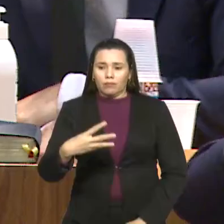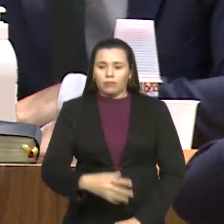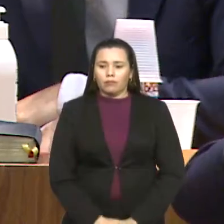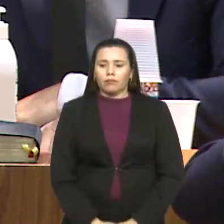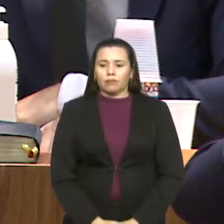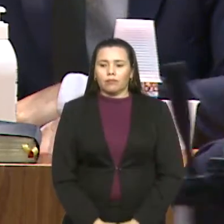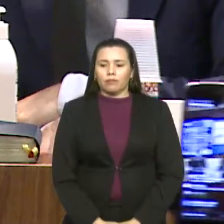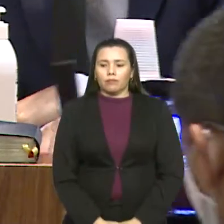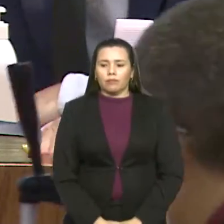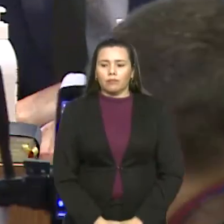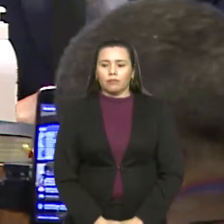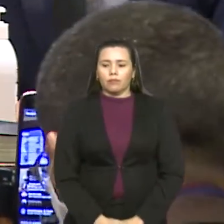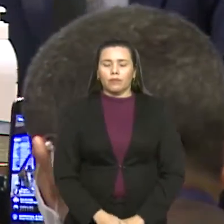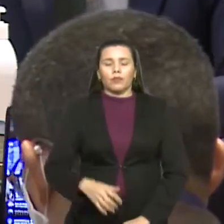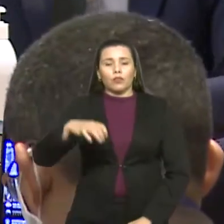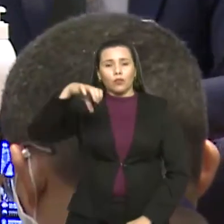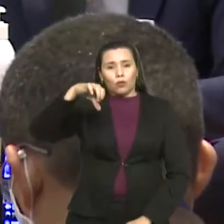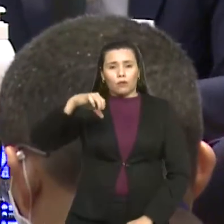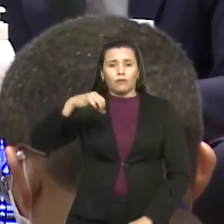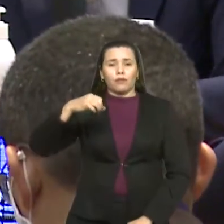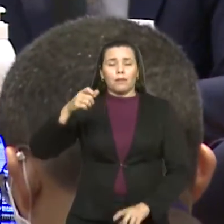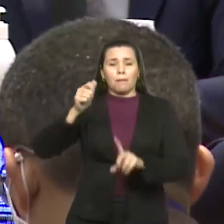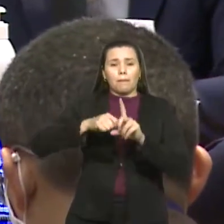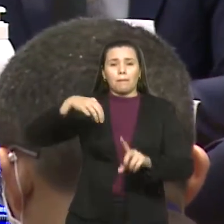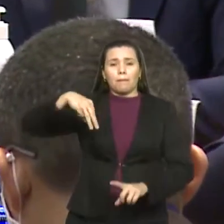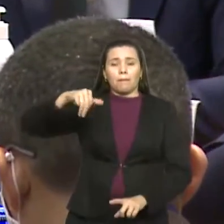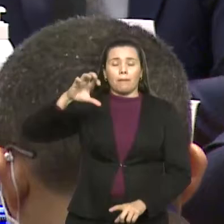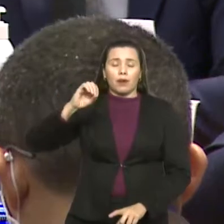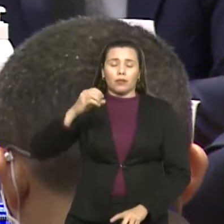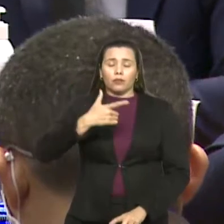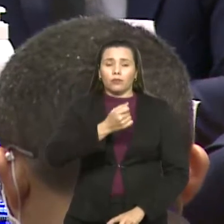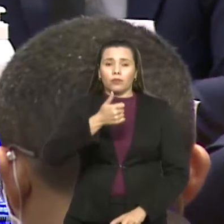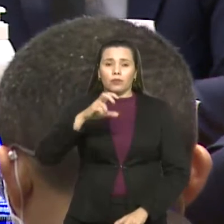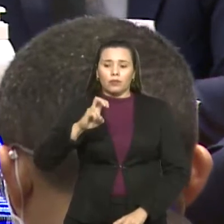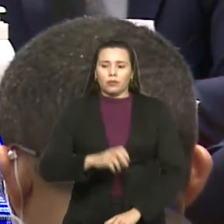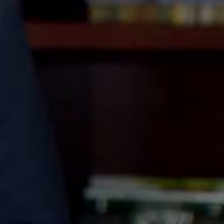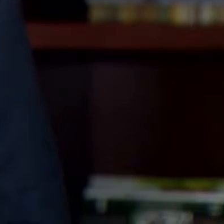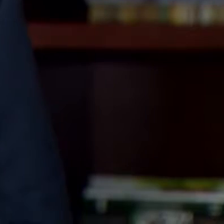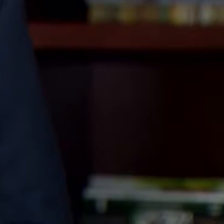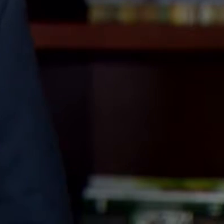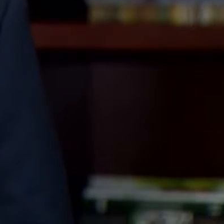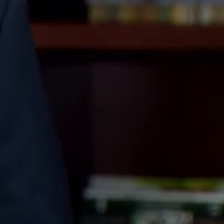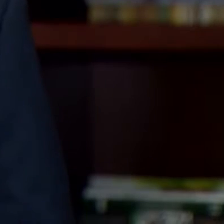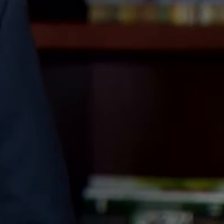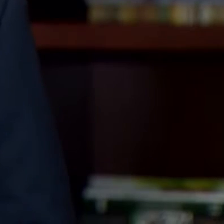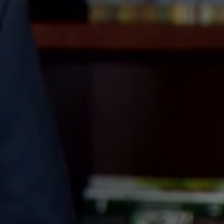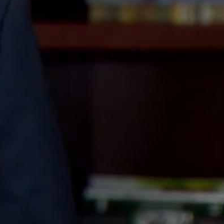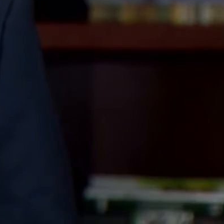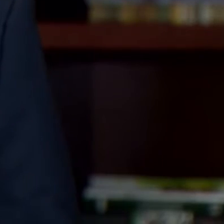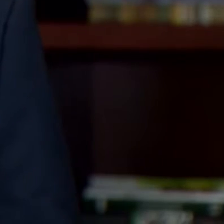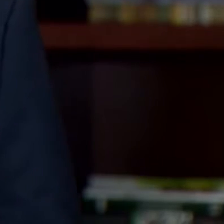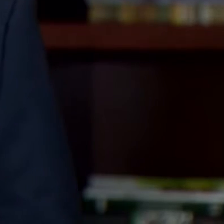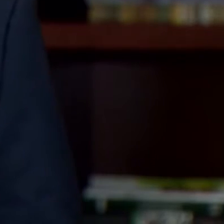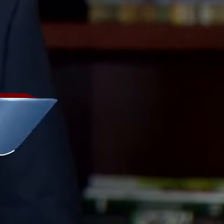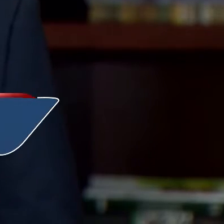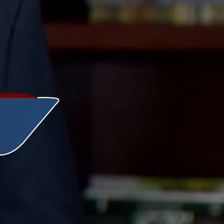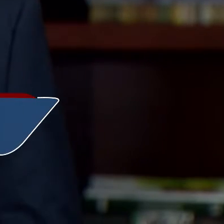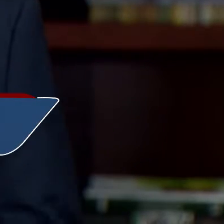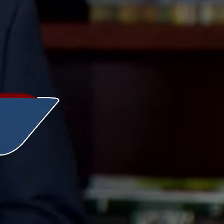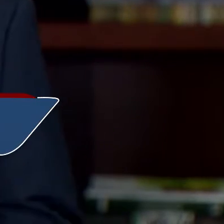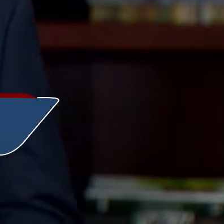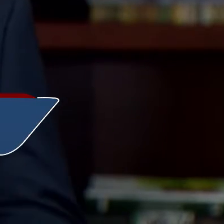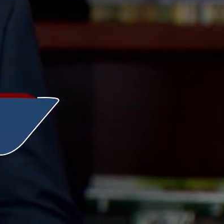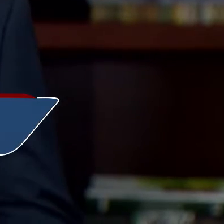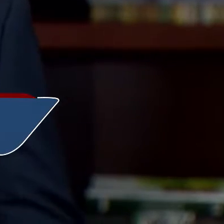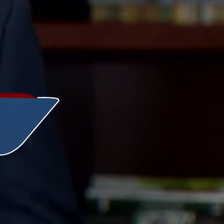Poder Executivo que amplia prazo de isenção de IPVA para pessoas com deficiência na sessão plenária de hoje eu